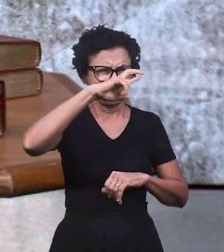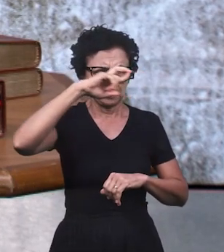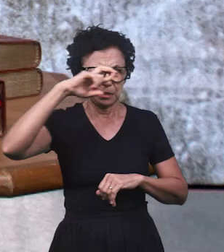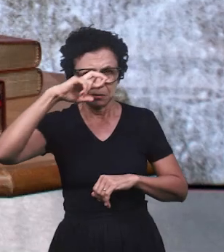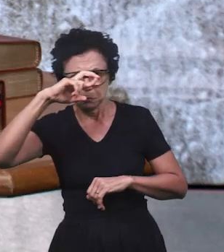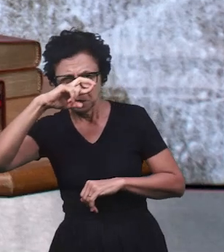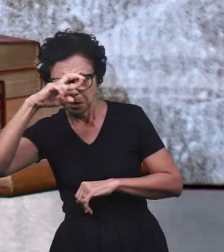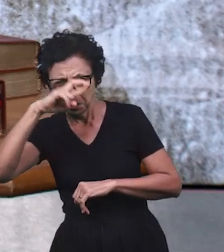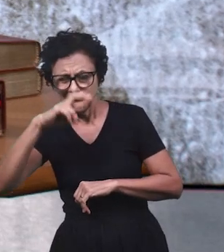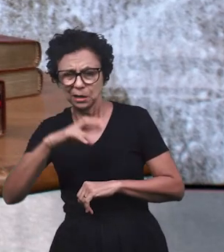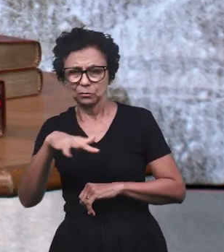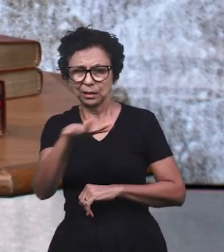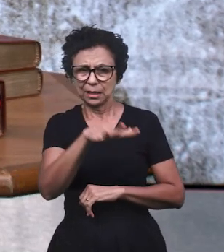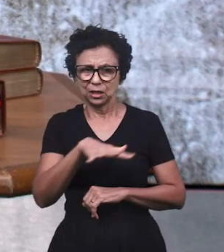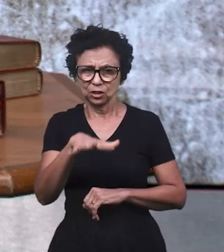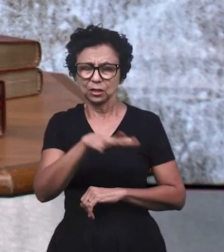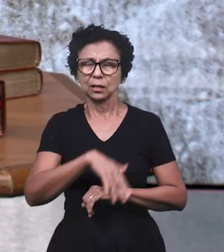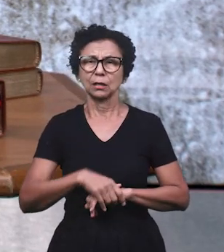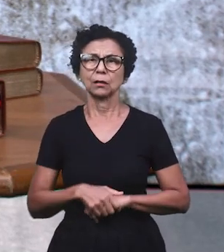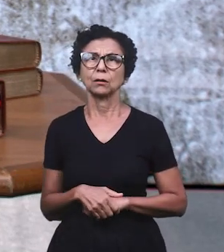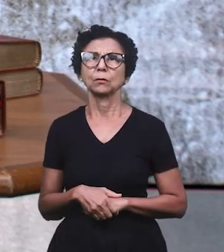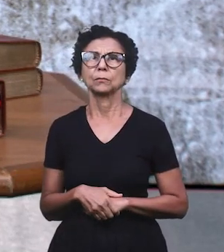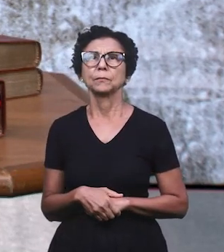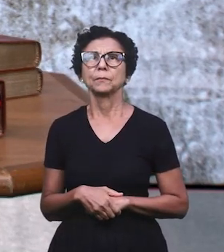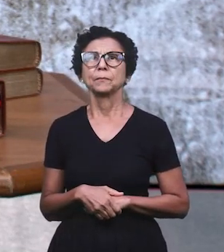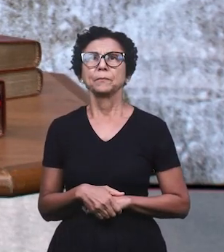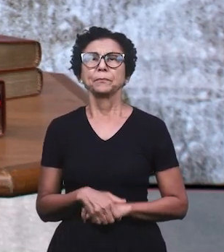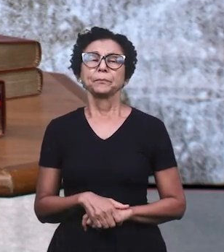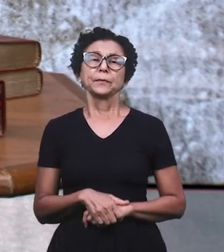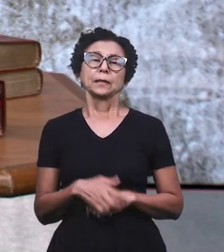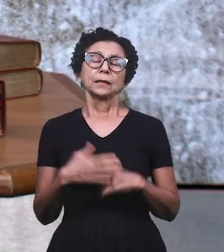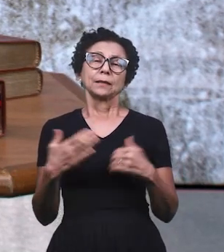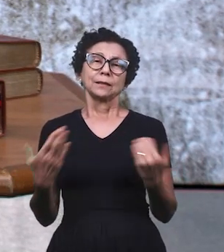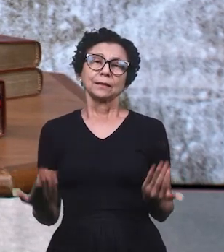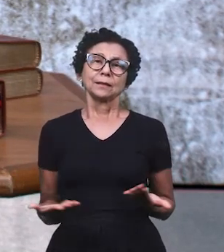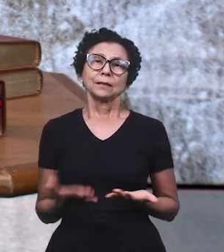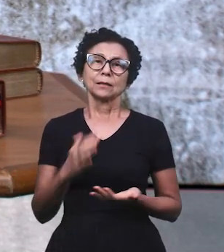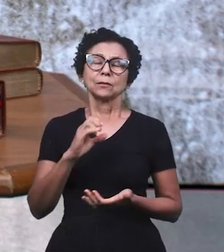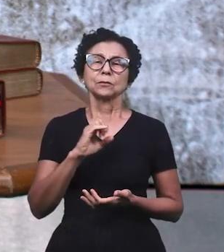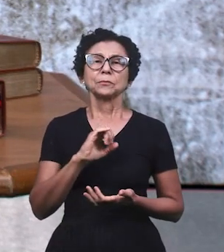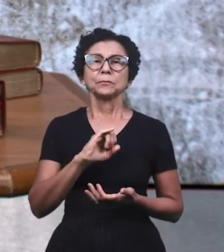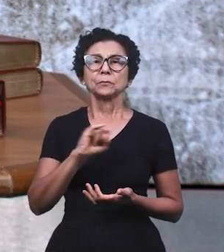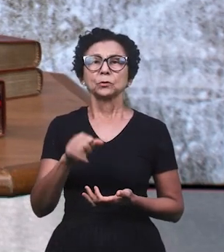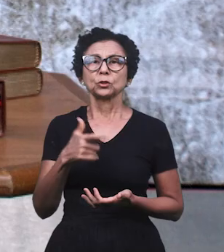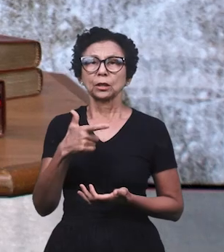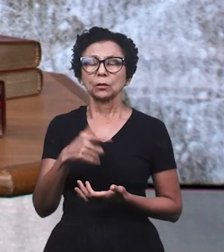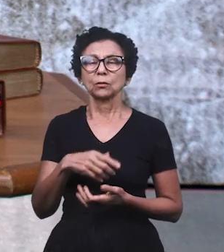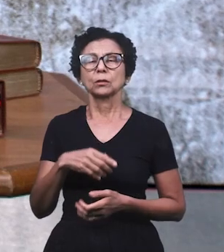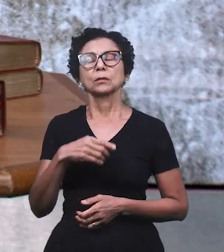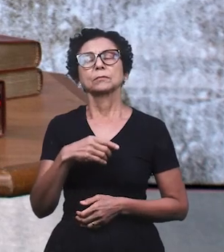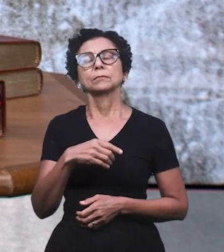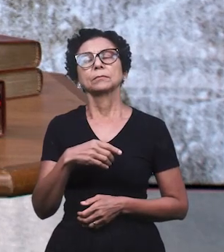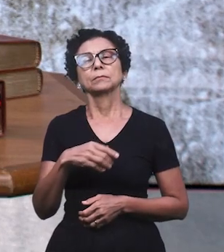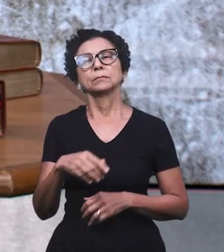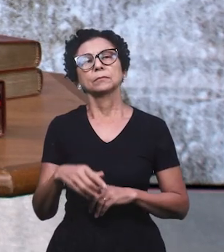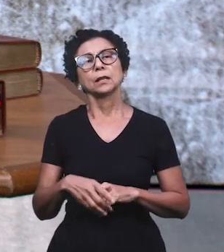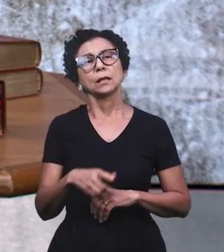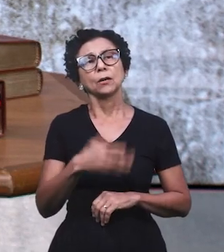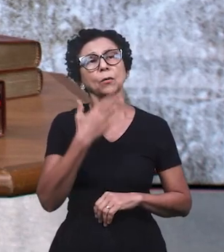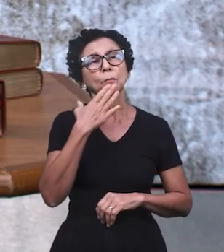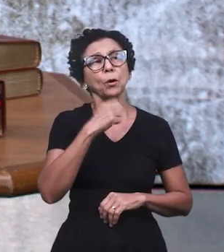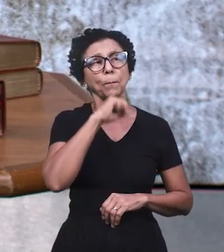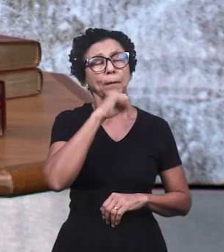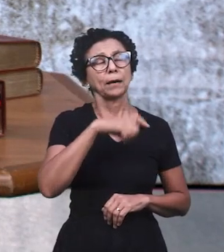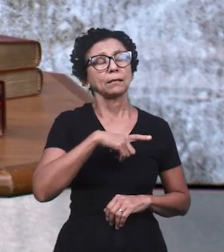tinha 12 filhos, o mais novo, Benjamim, tinha ficado com o pai, e um